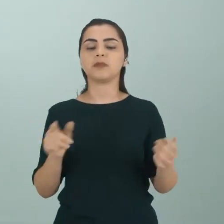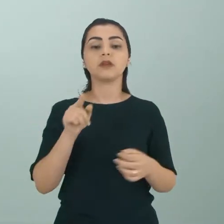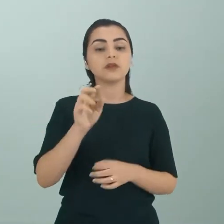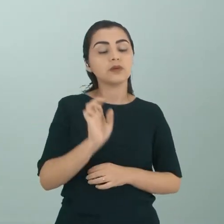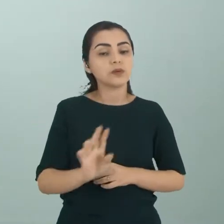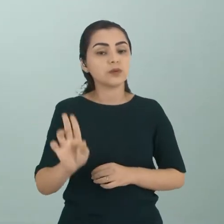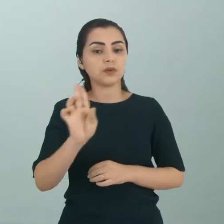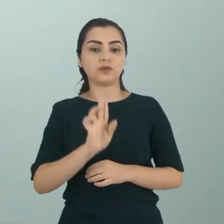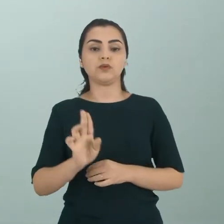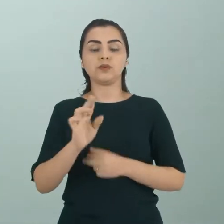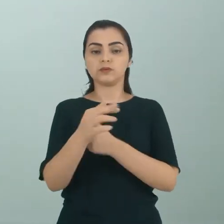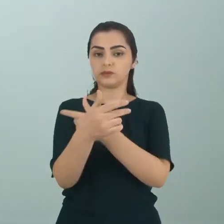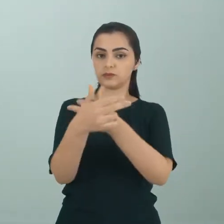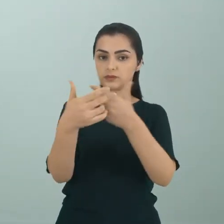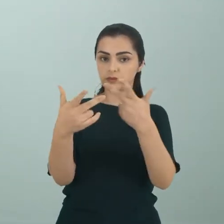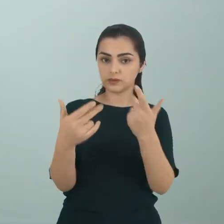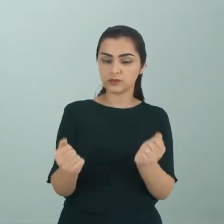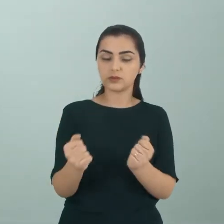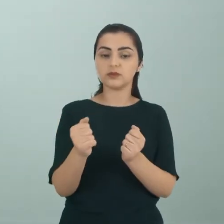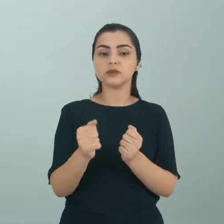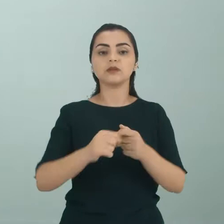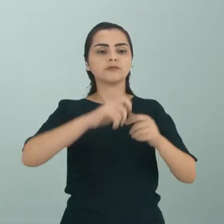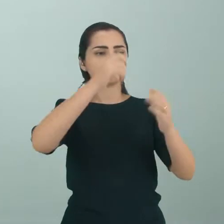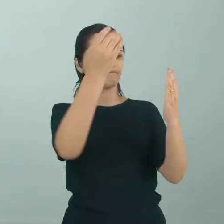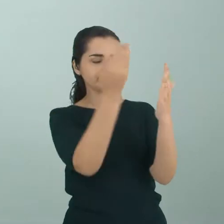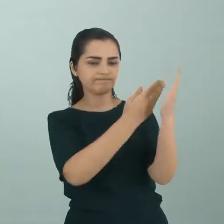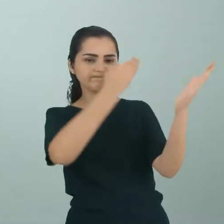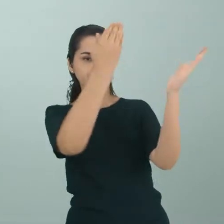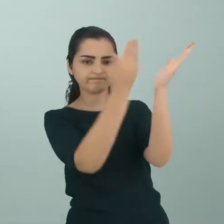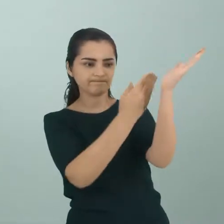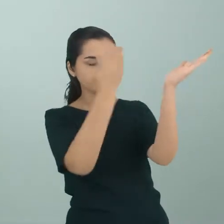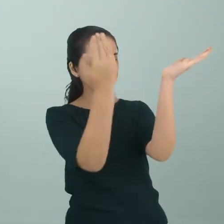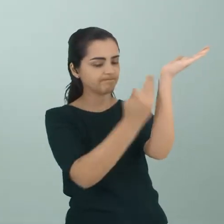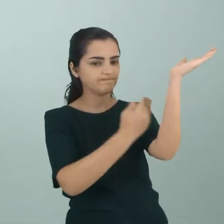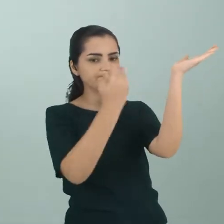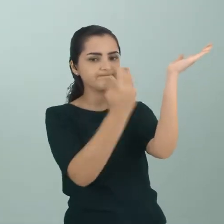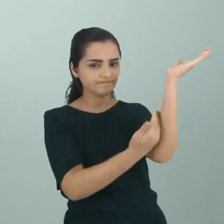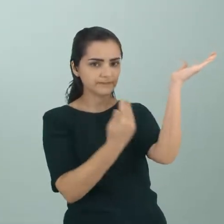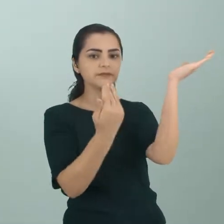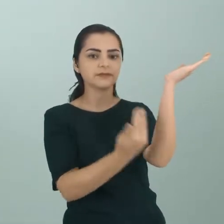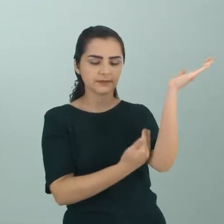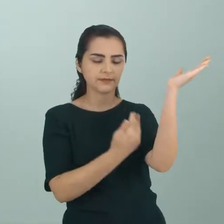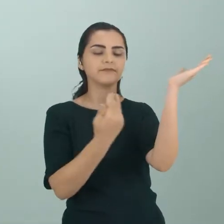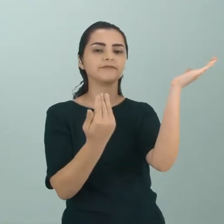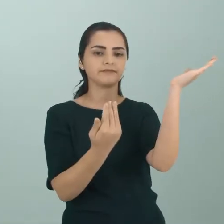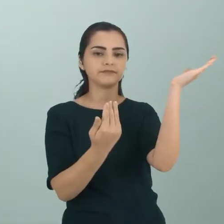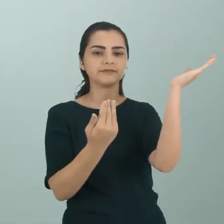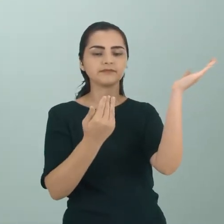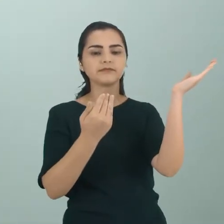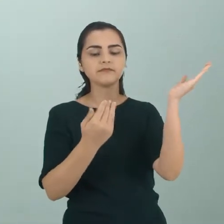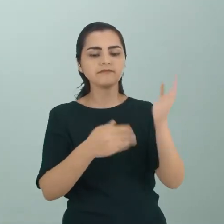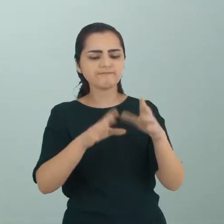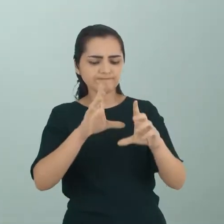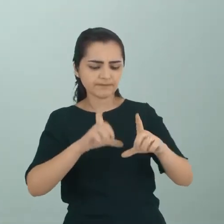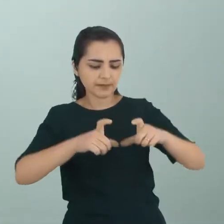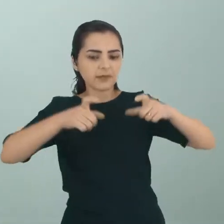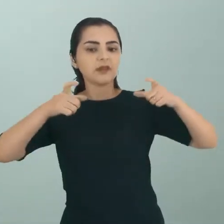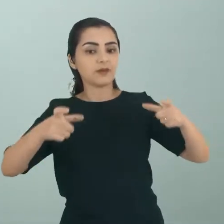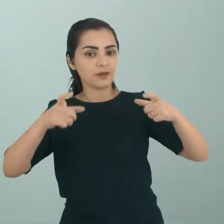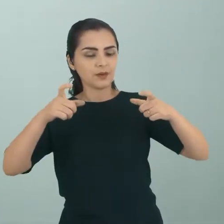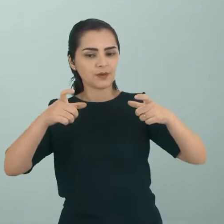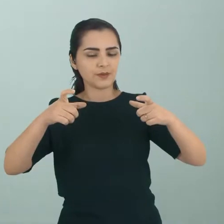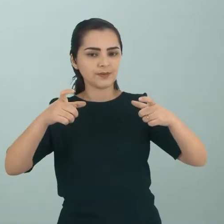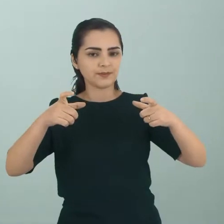você usa ferramentas para retirar materiais desse bloco maior